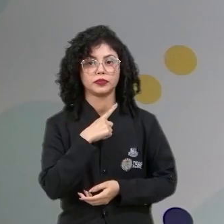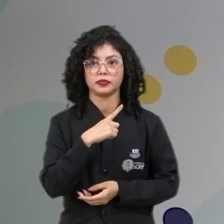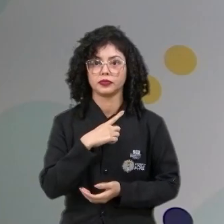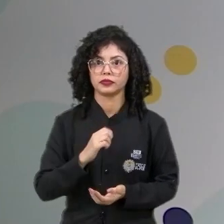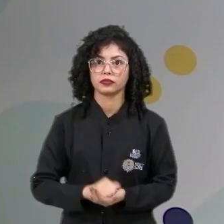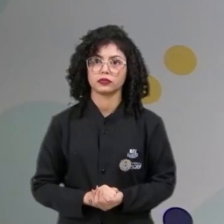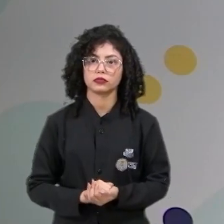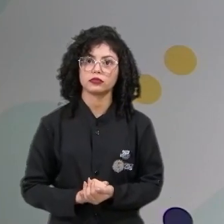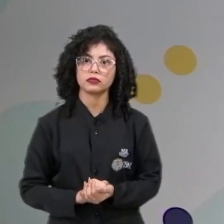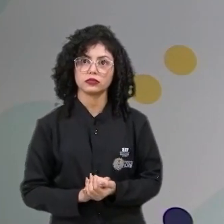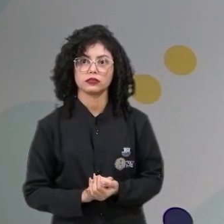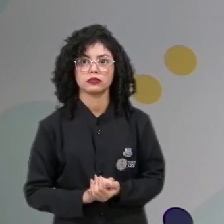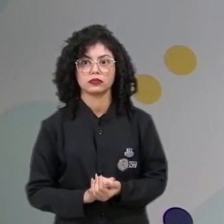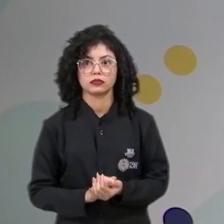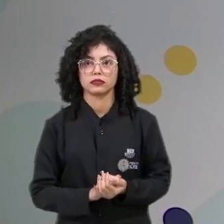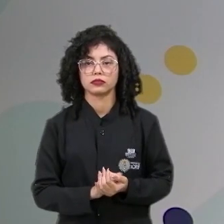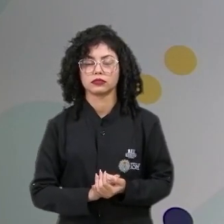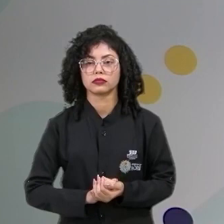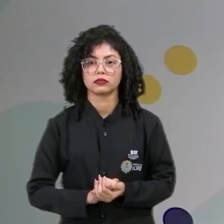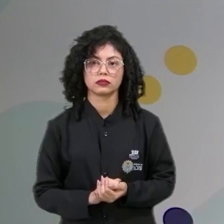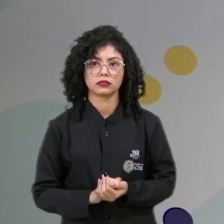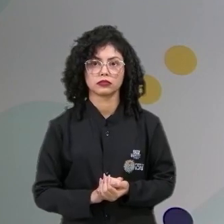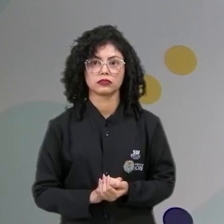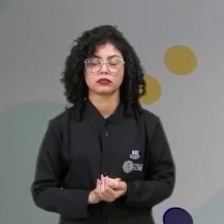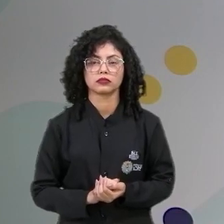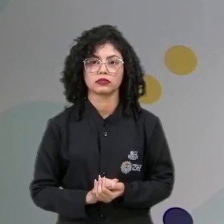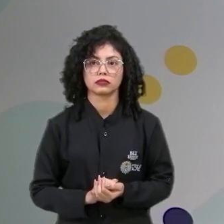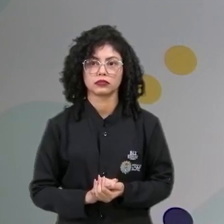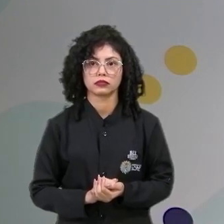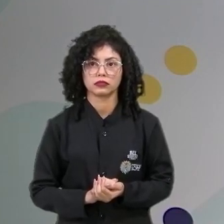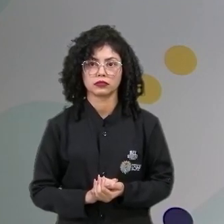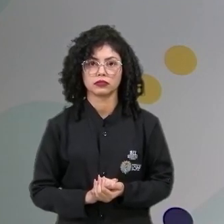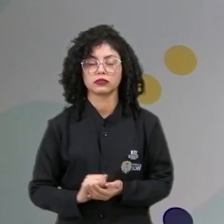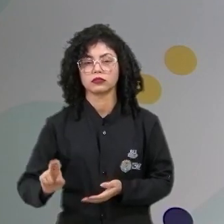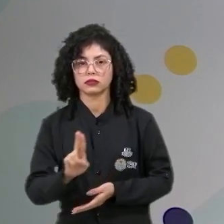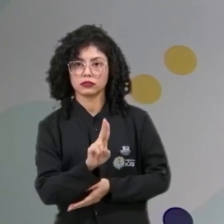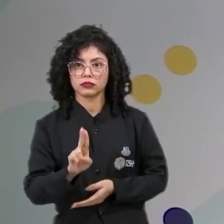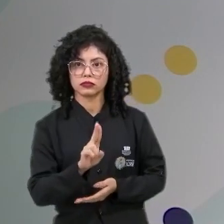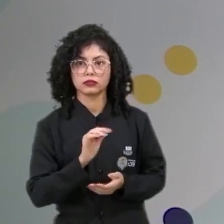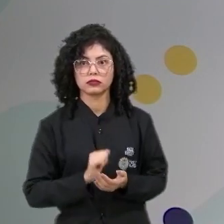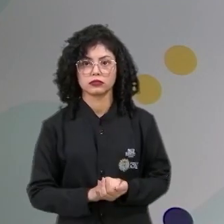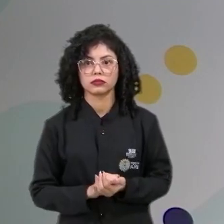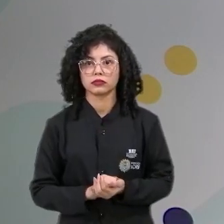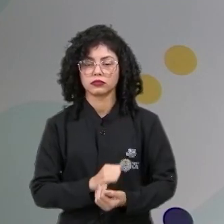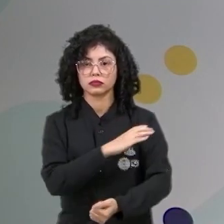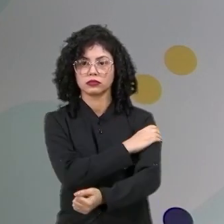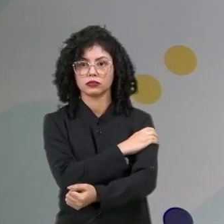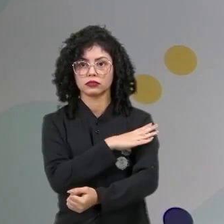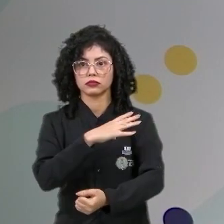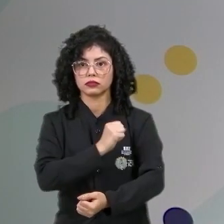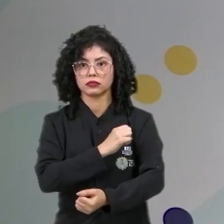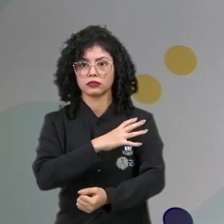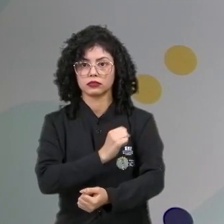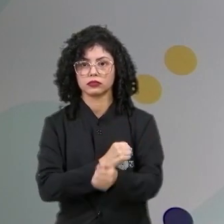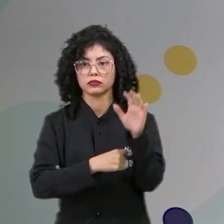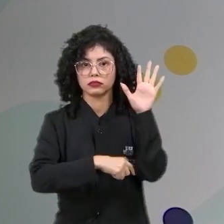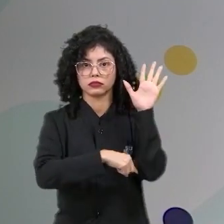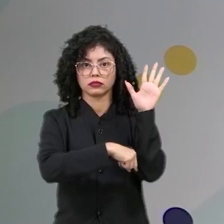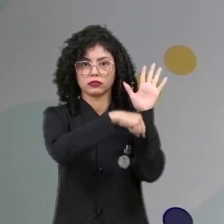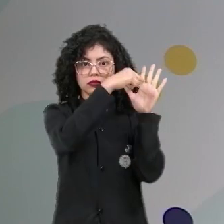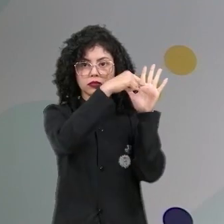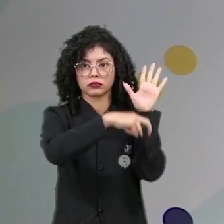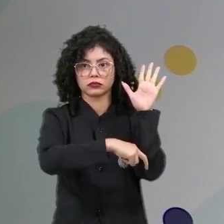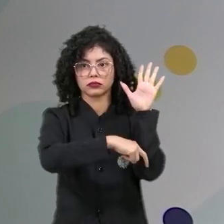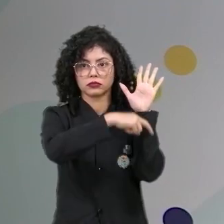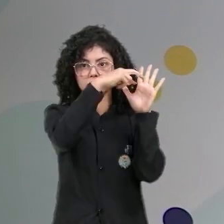vasos. Tem o vaso que se chama artéria e o vaso que se chama veia. Tá? Mas